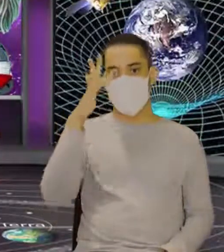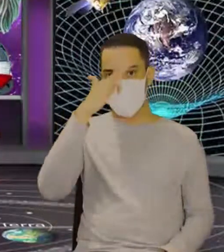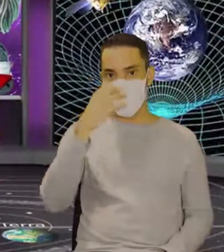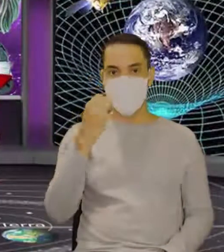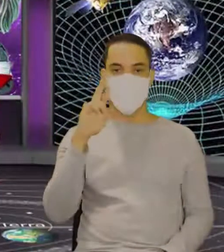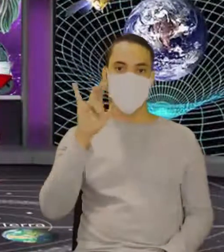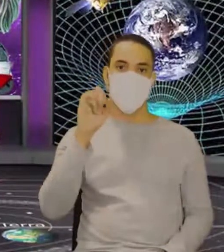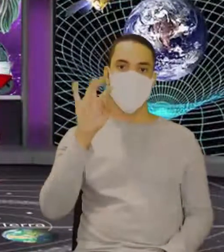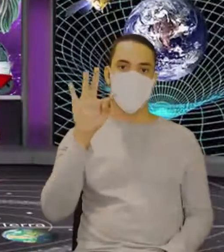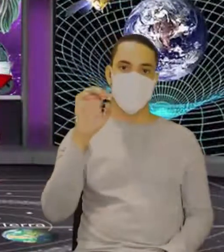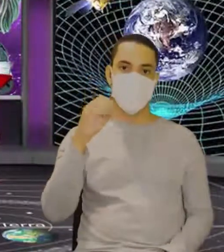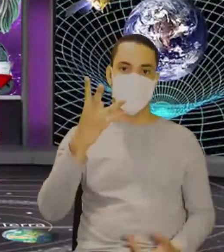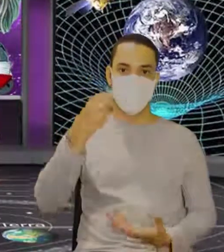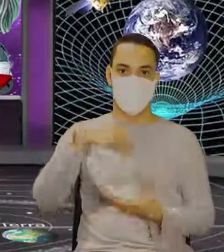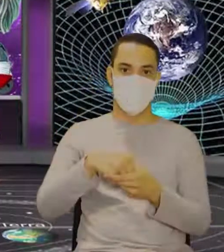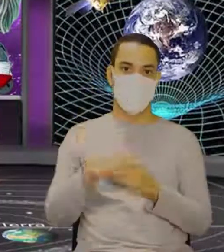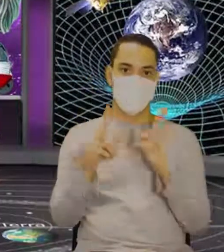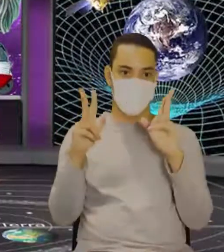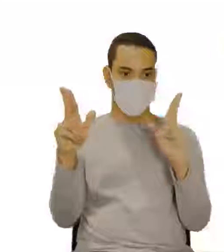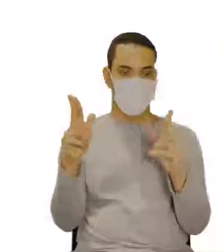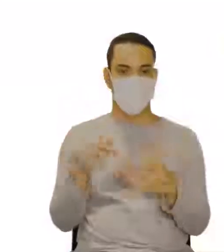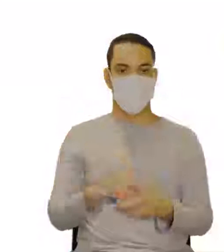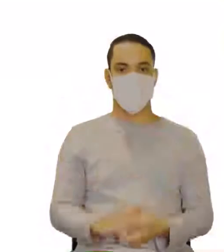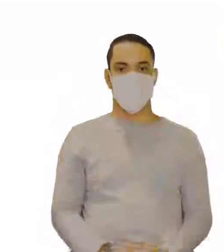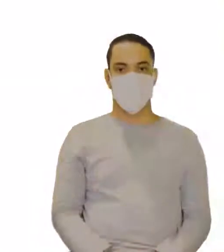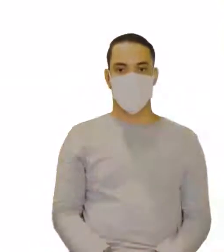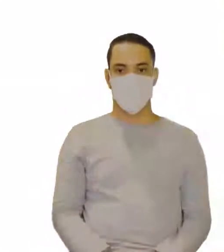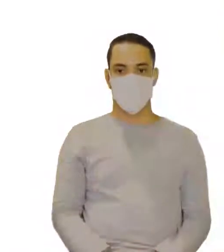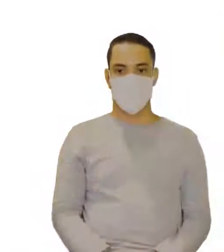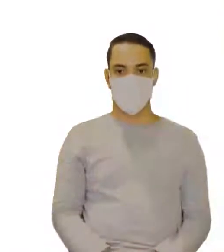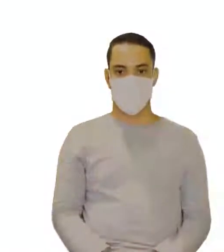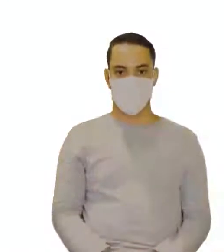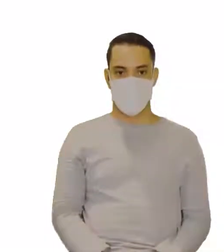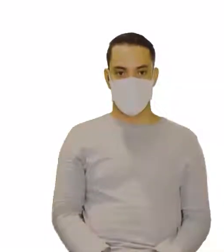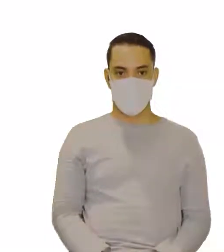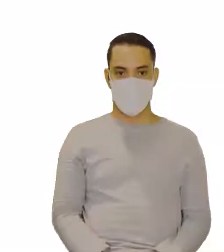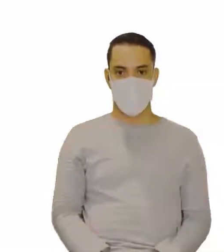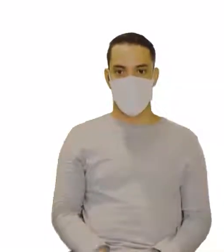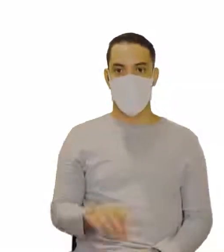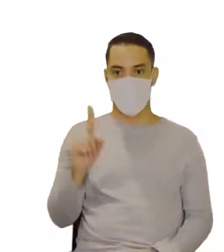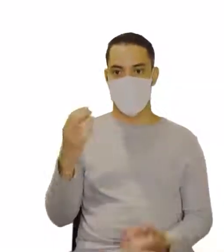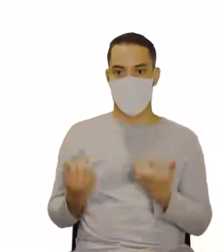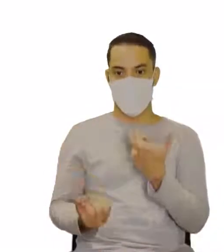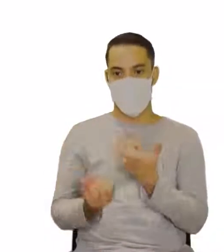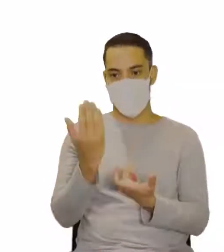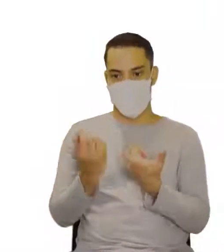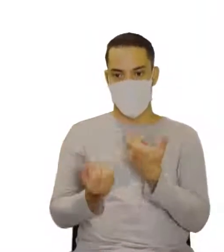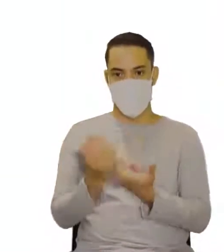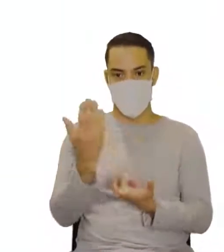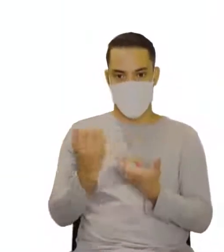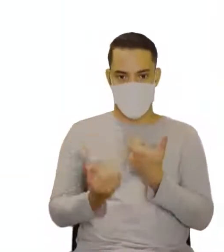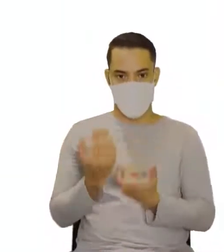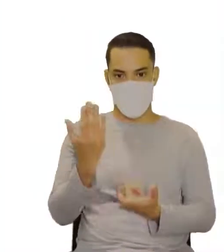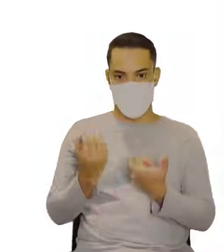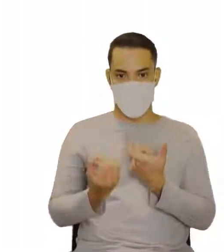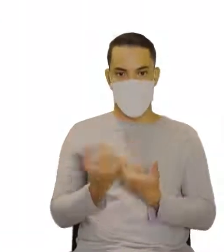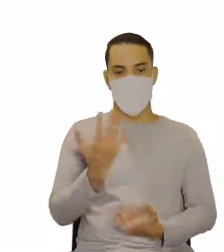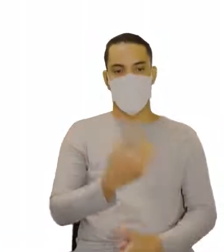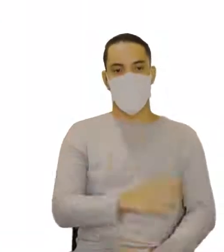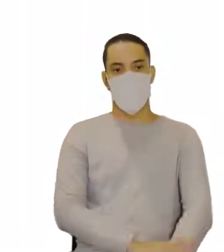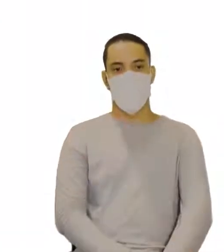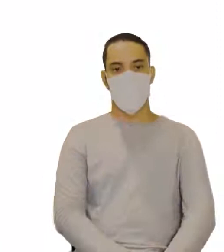Entendido isso? E nós vimos ali representado na formulazinha que está ali no slide. Olha só, resistência